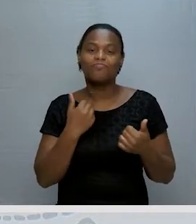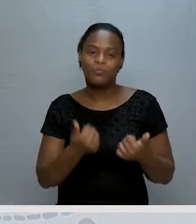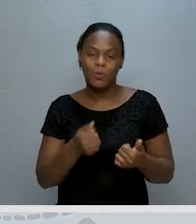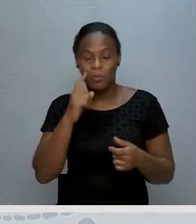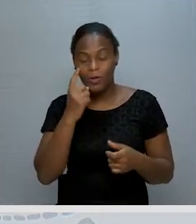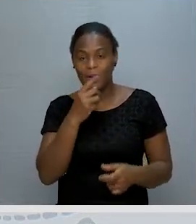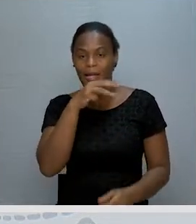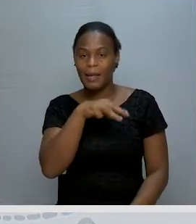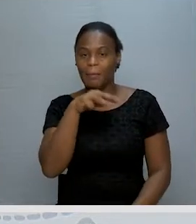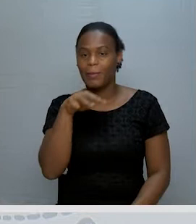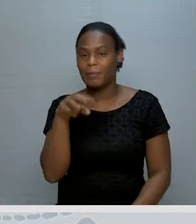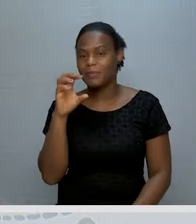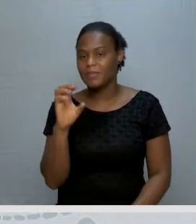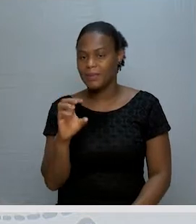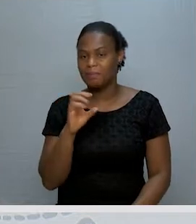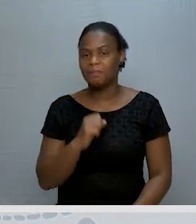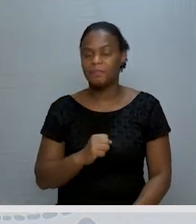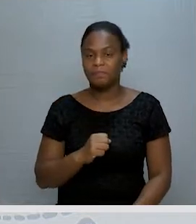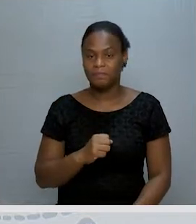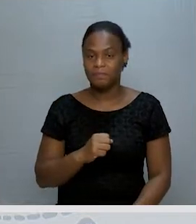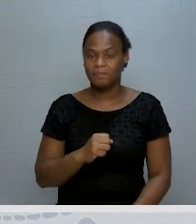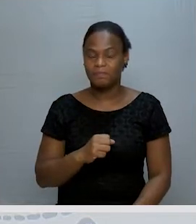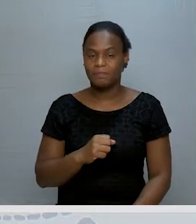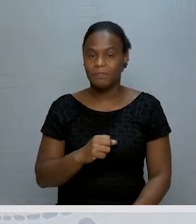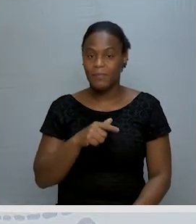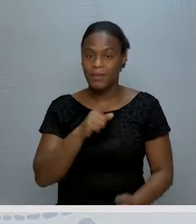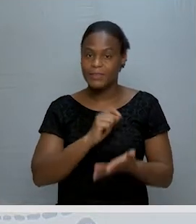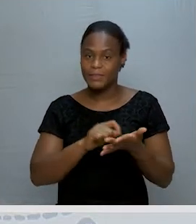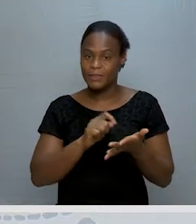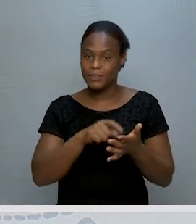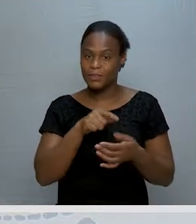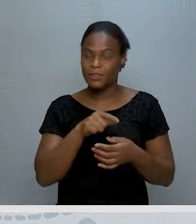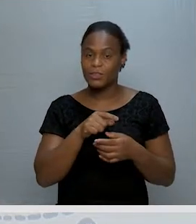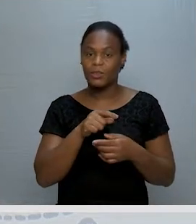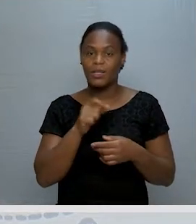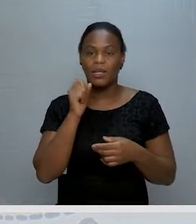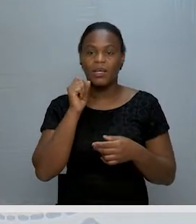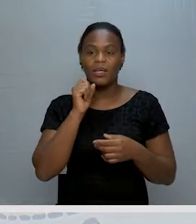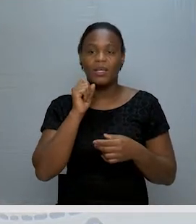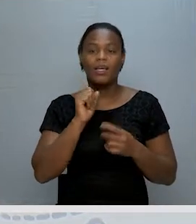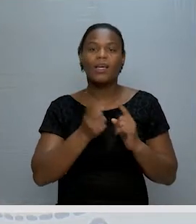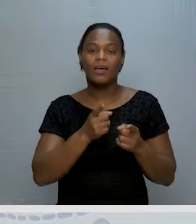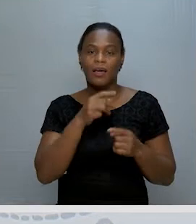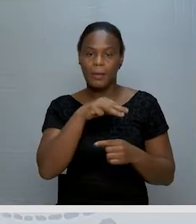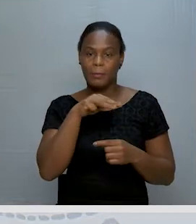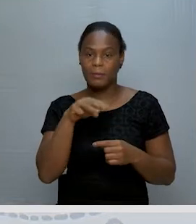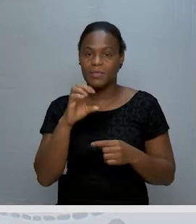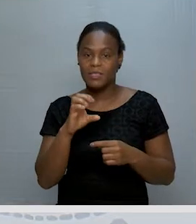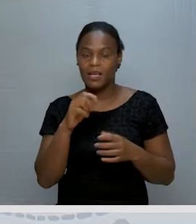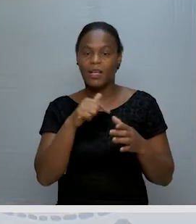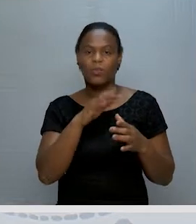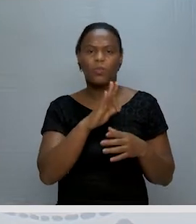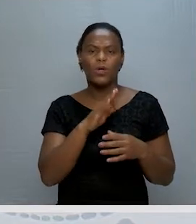Isso! Ir à procura do MMC. Então, neste exercício, que é o MMC